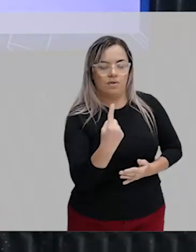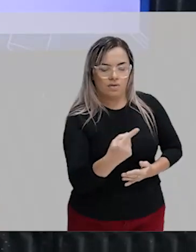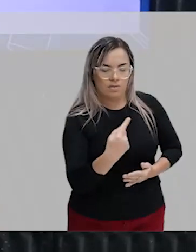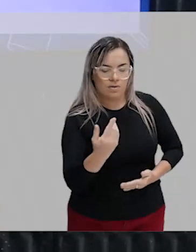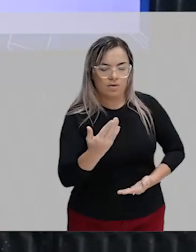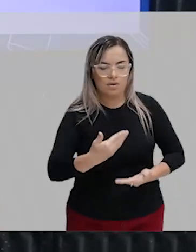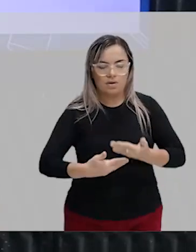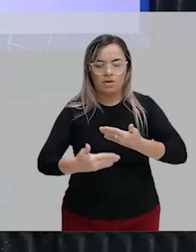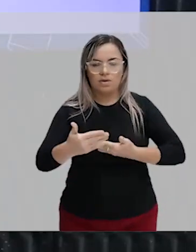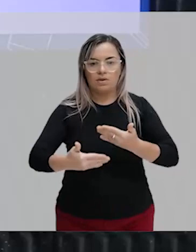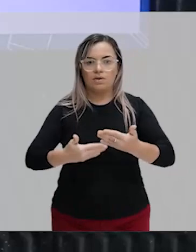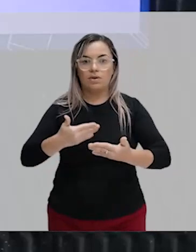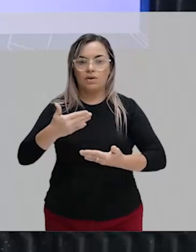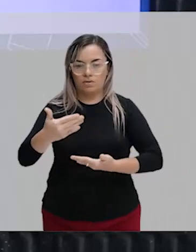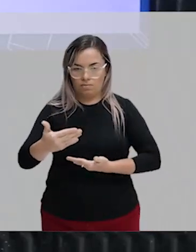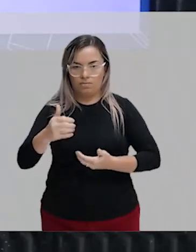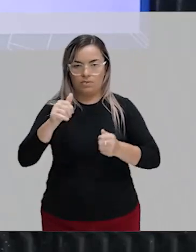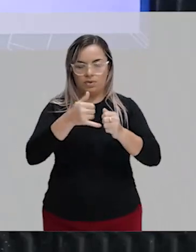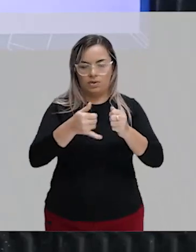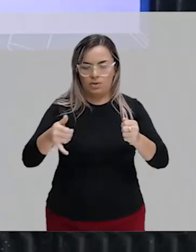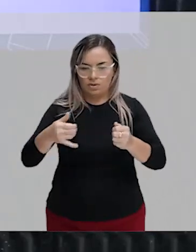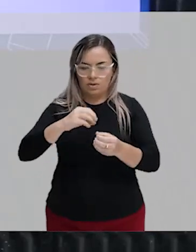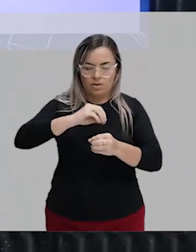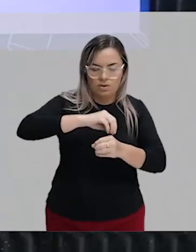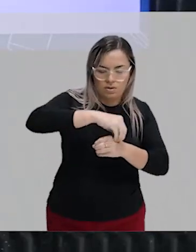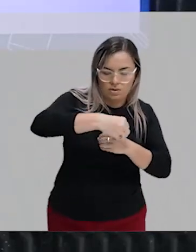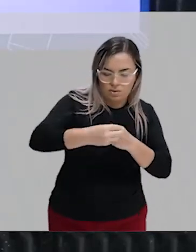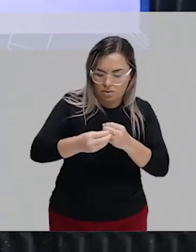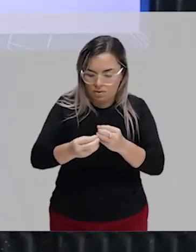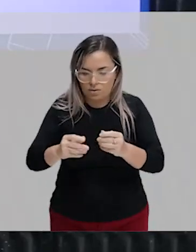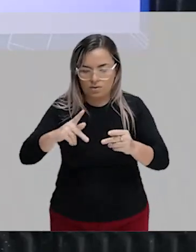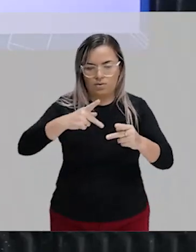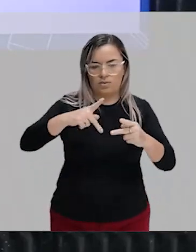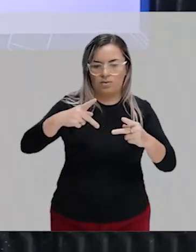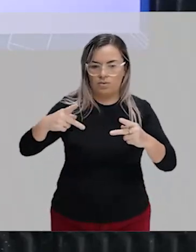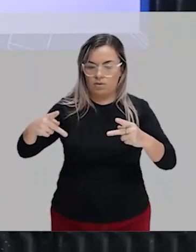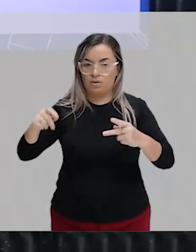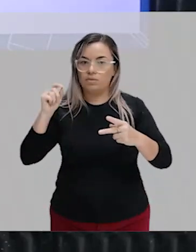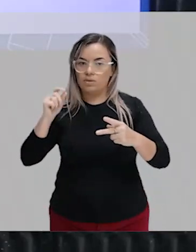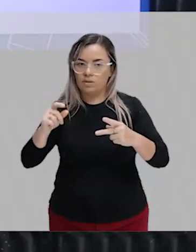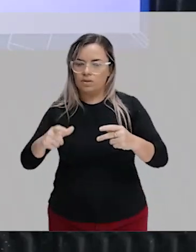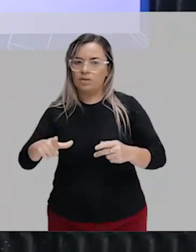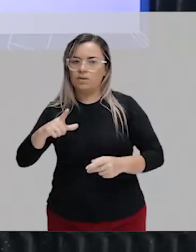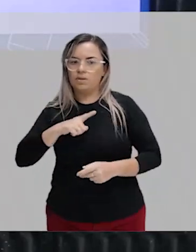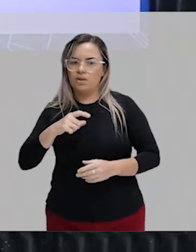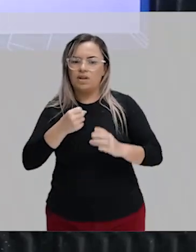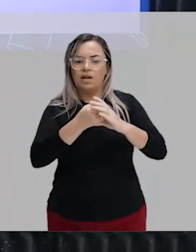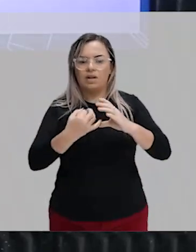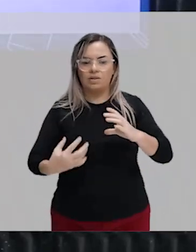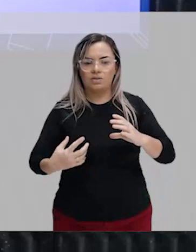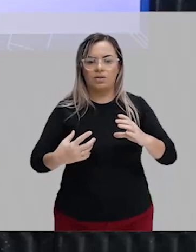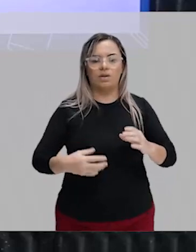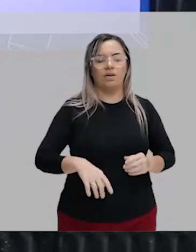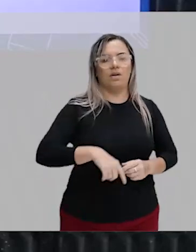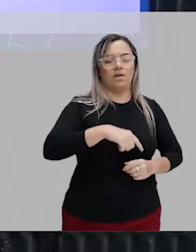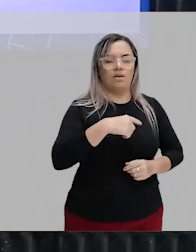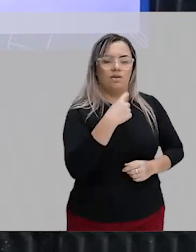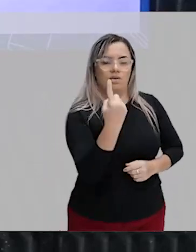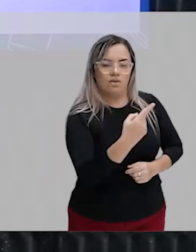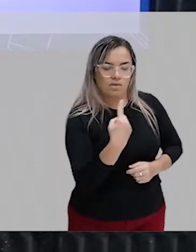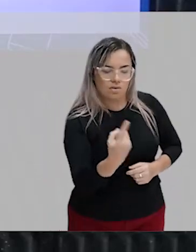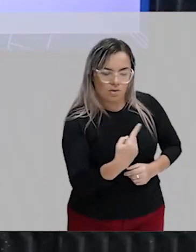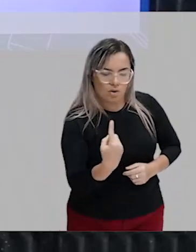eles podem fazer com que a molécula de proteína assuma ou um formato de uma hélice ou um formato de um